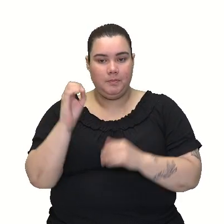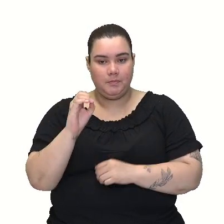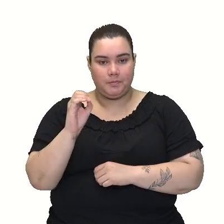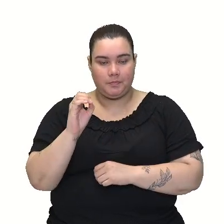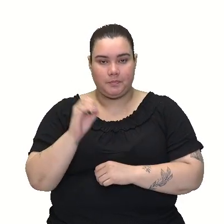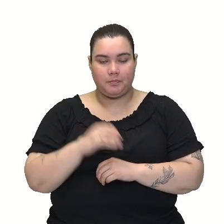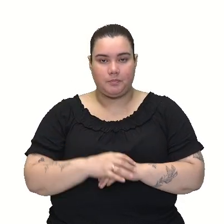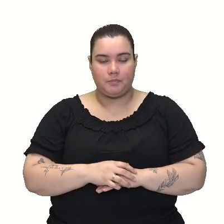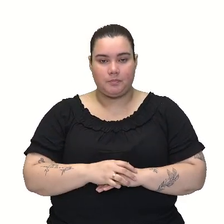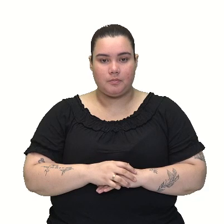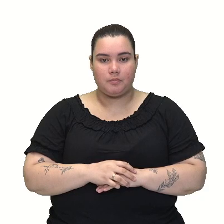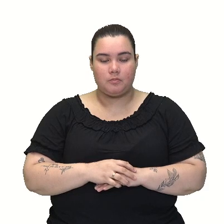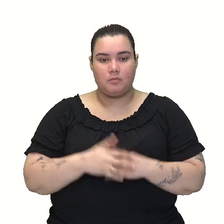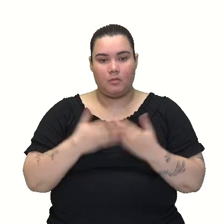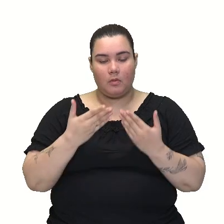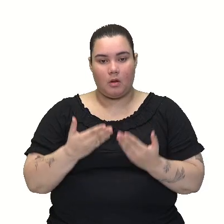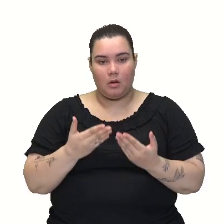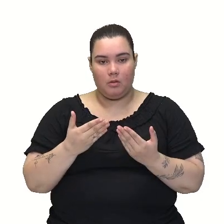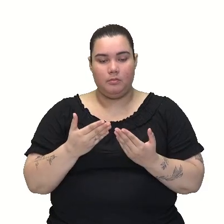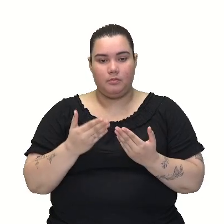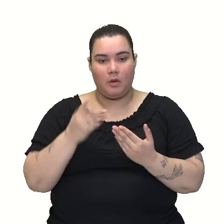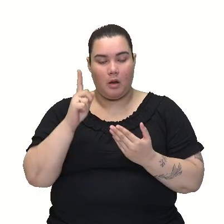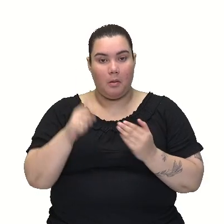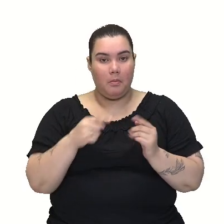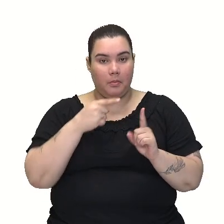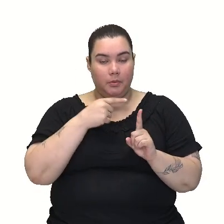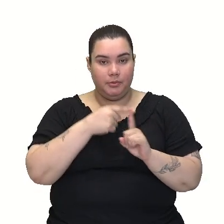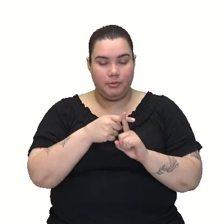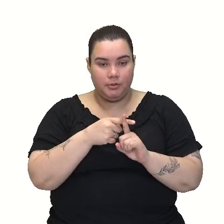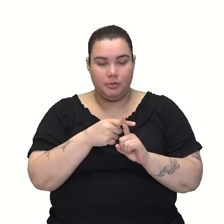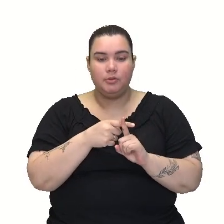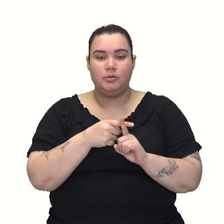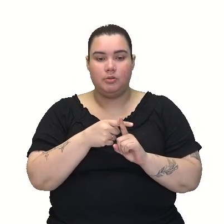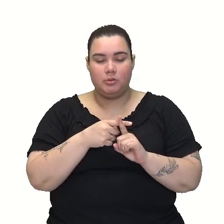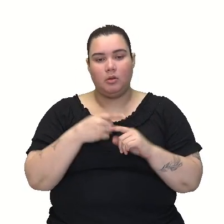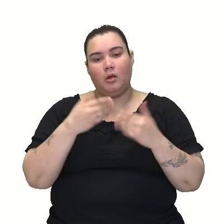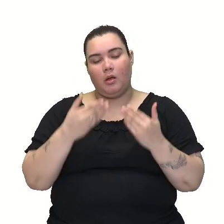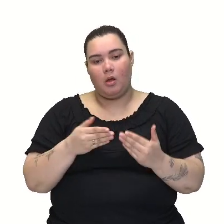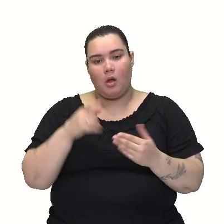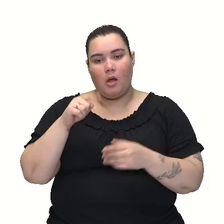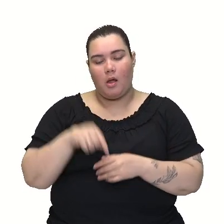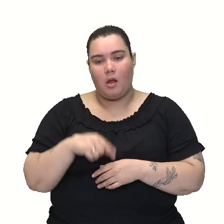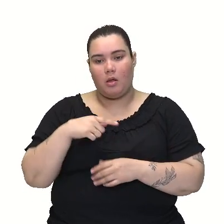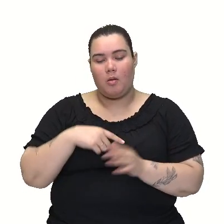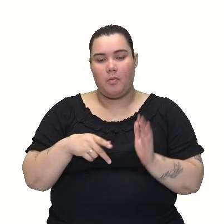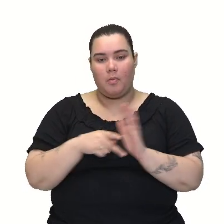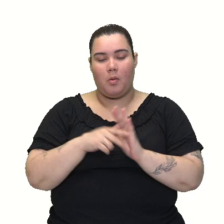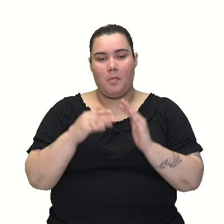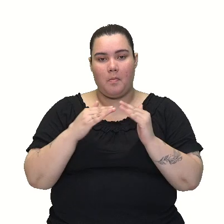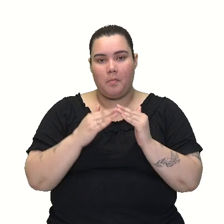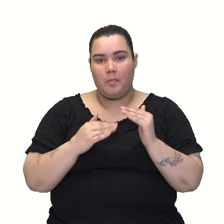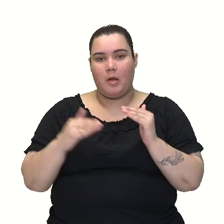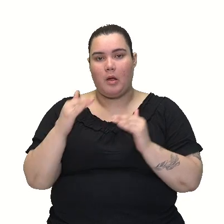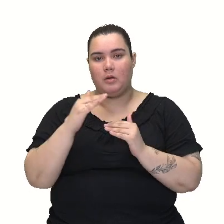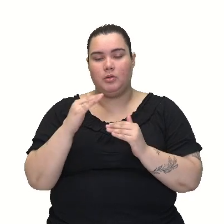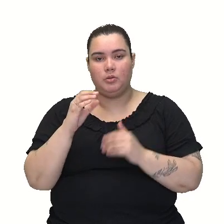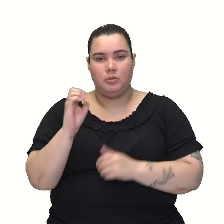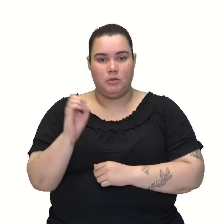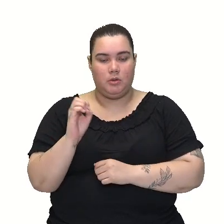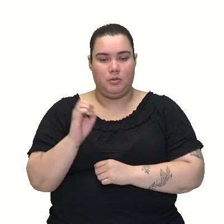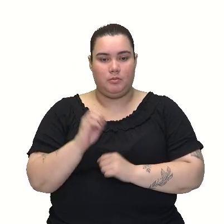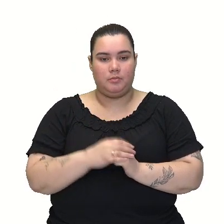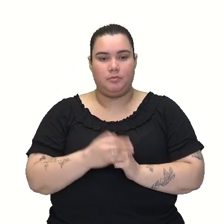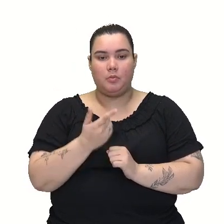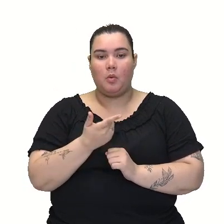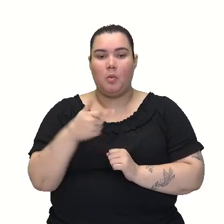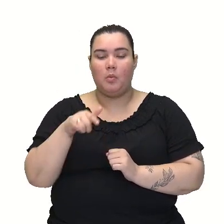1 é maior, como 1 é positivo, logo ele é maior do que 0. Agora eu vou te dar um outro